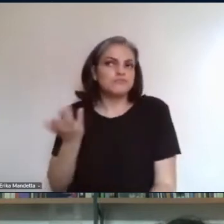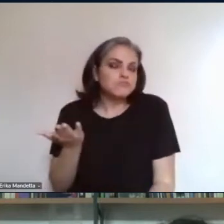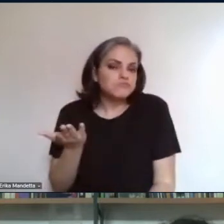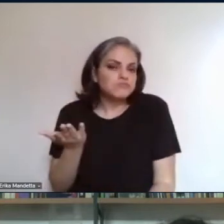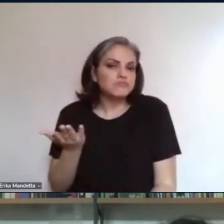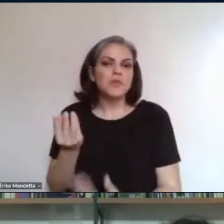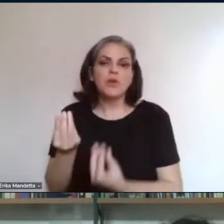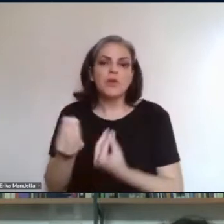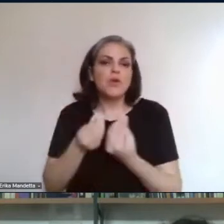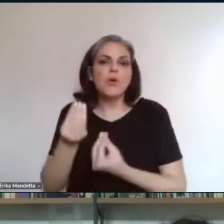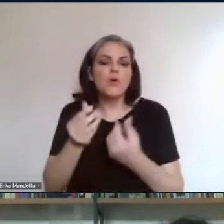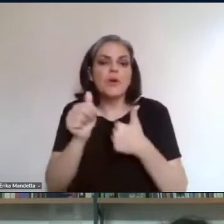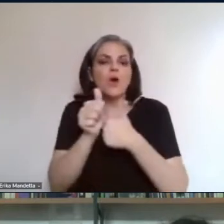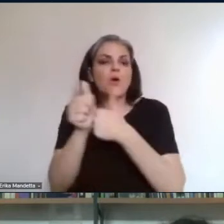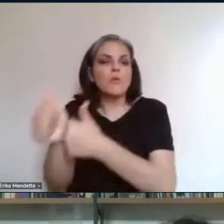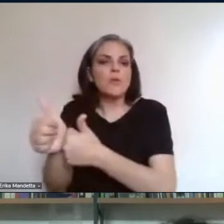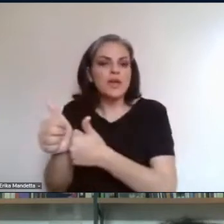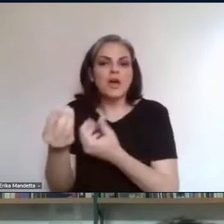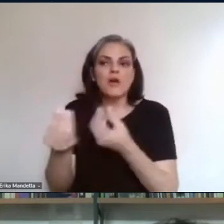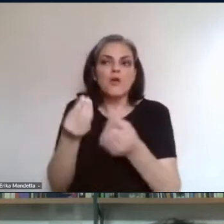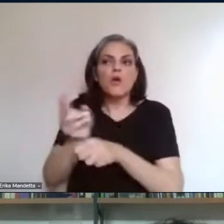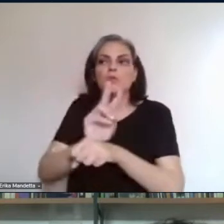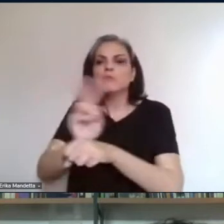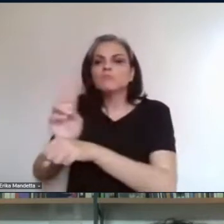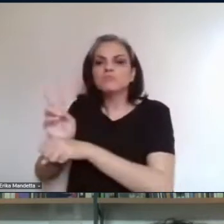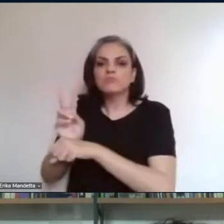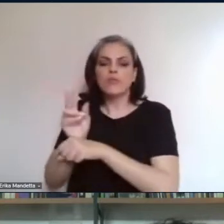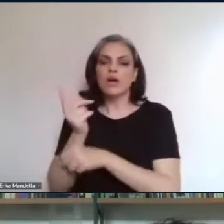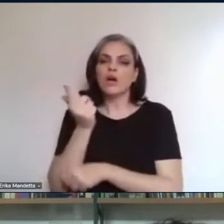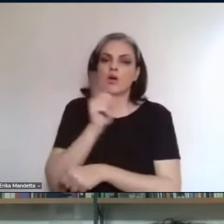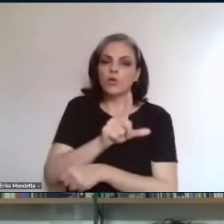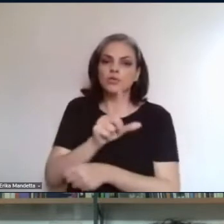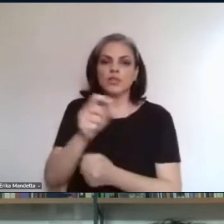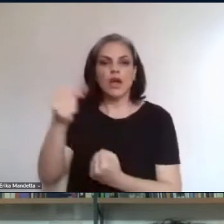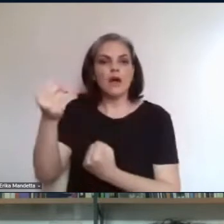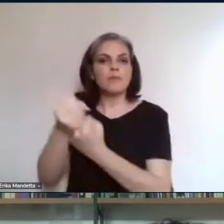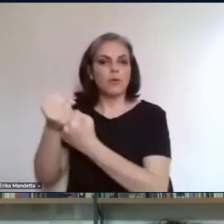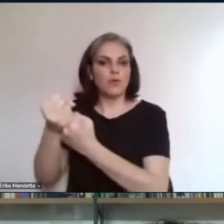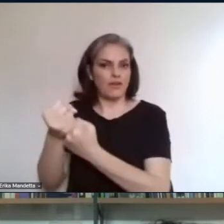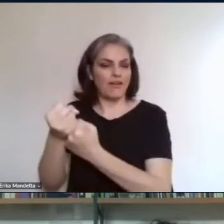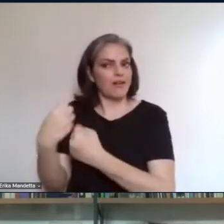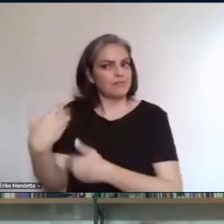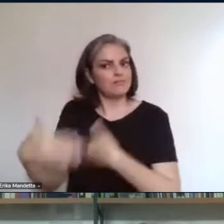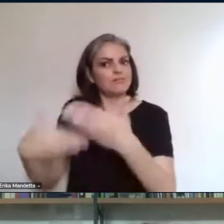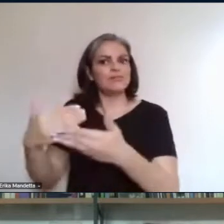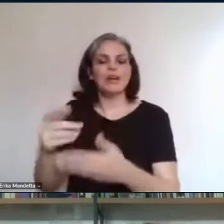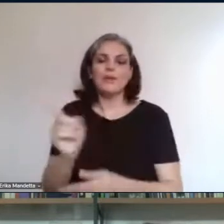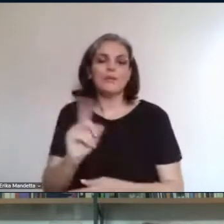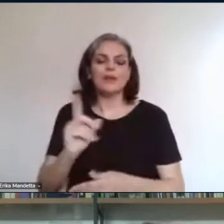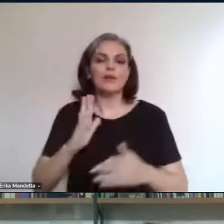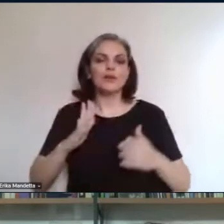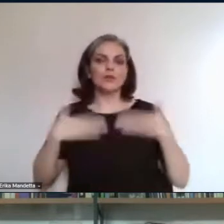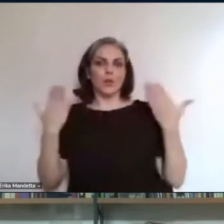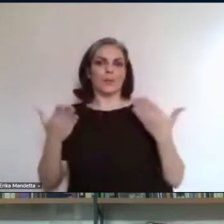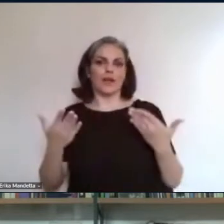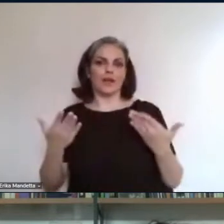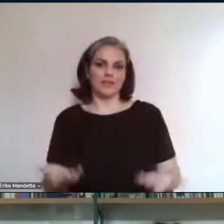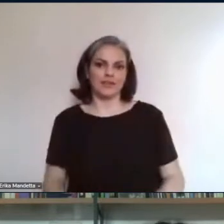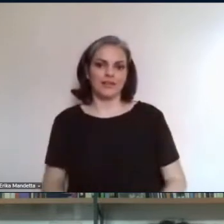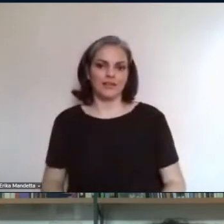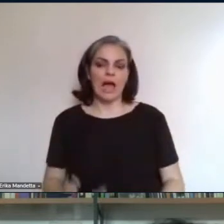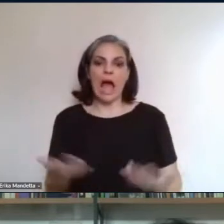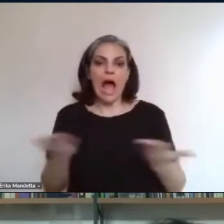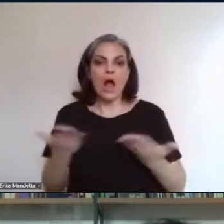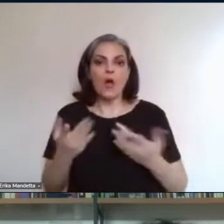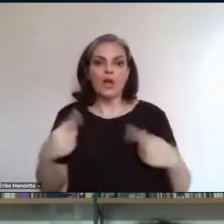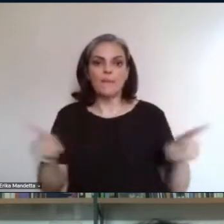monitoramento possível para auxiliar essa equipe, já que a equipe não chega lá e diz assim, agora música, e